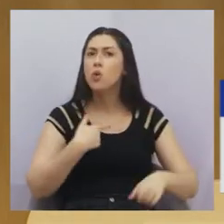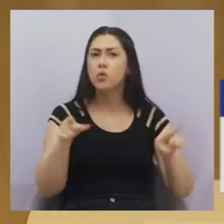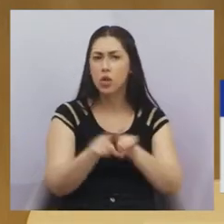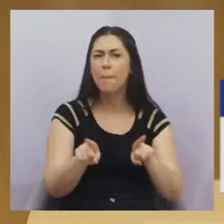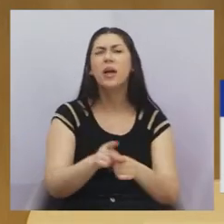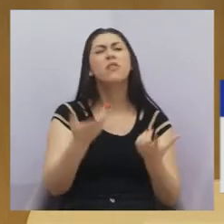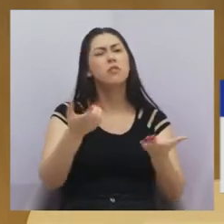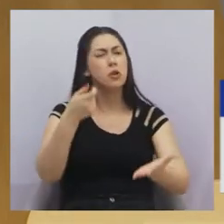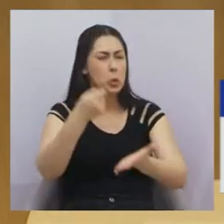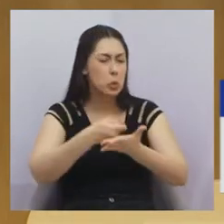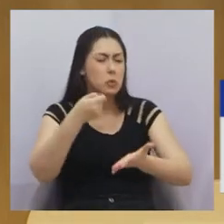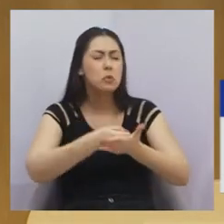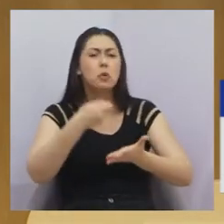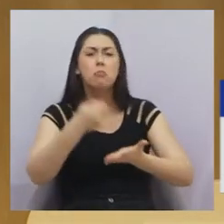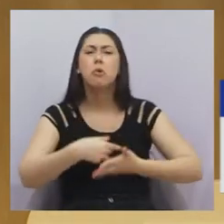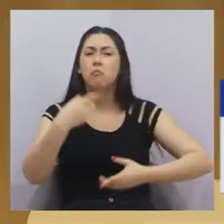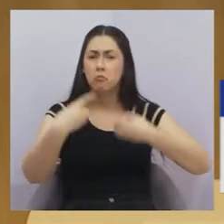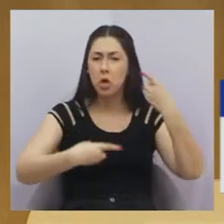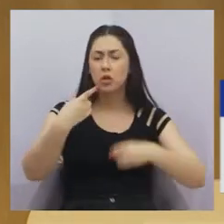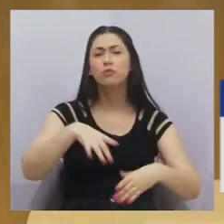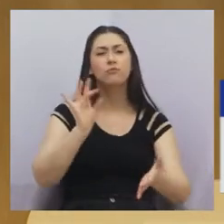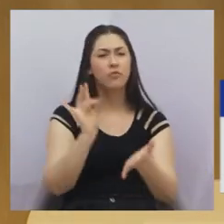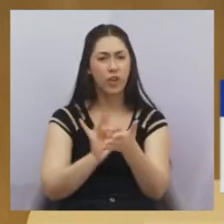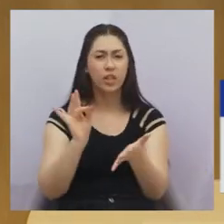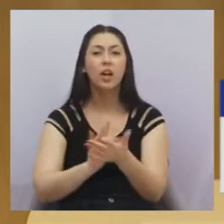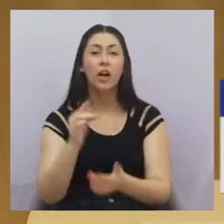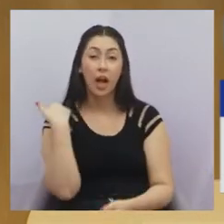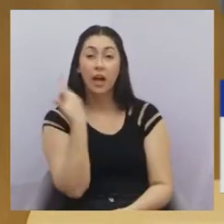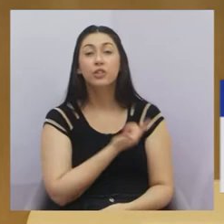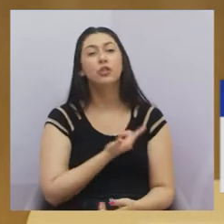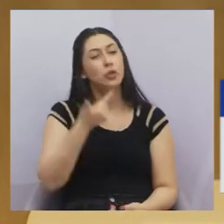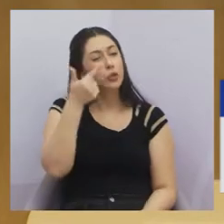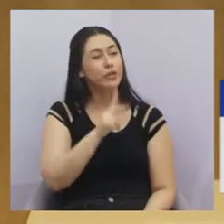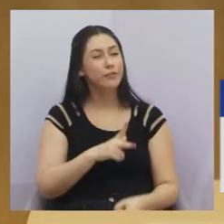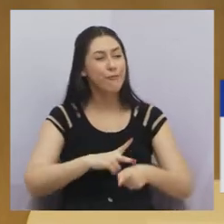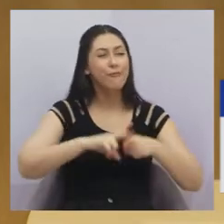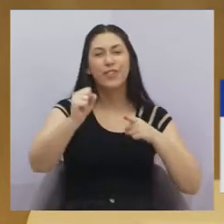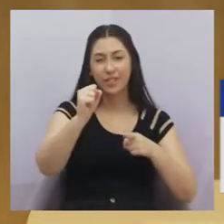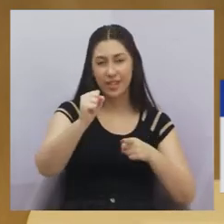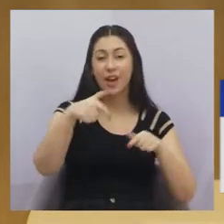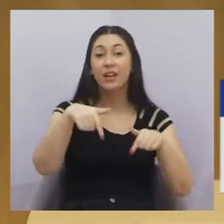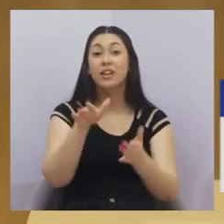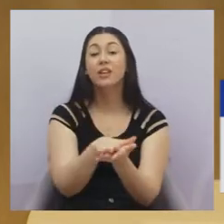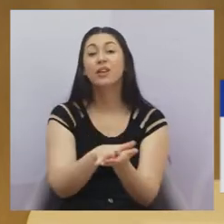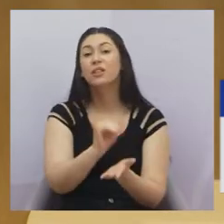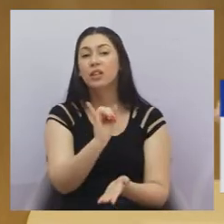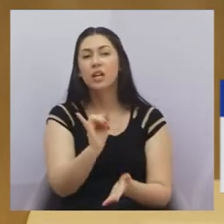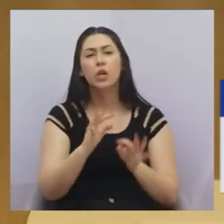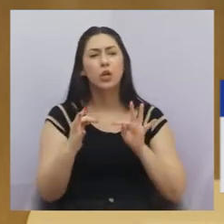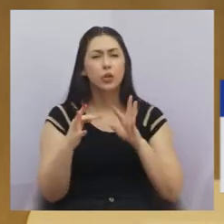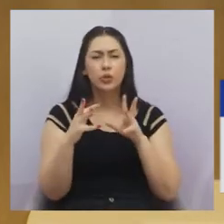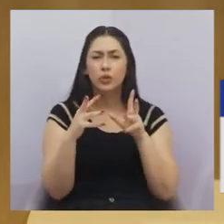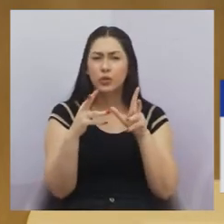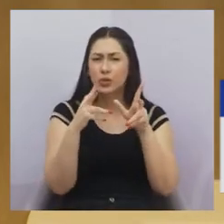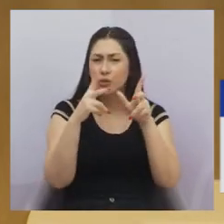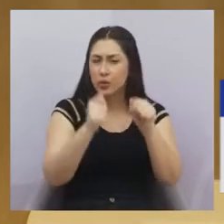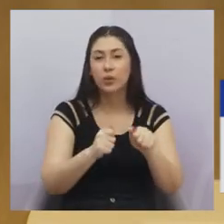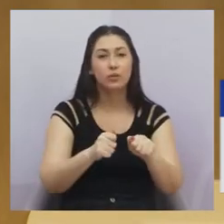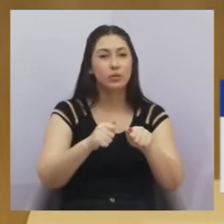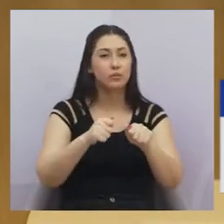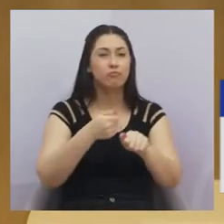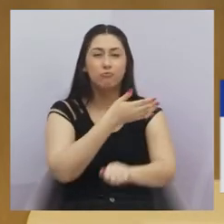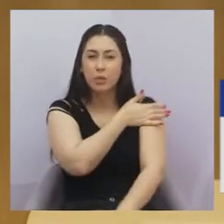quero cobrar políticas eficazes para que a gente combata também no nosso município qualquer espécie